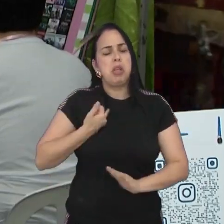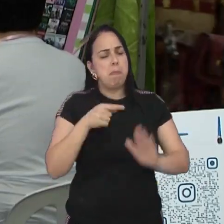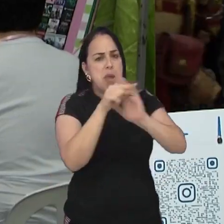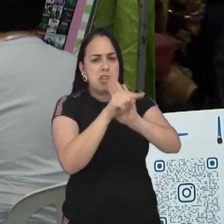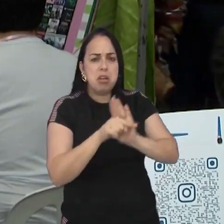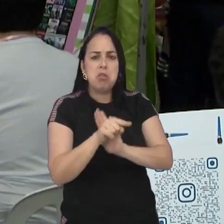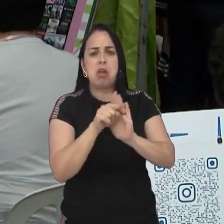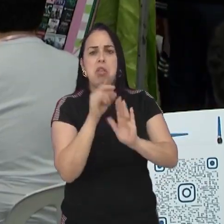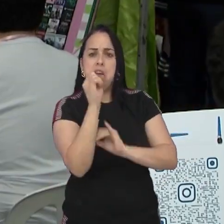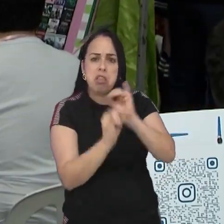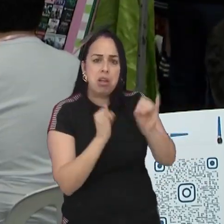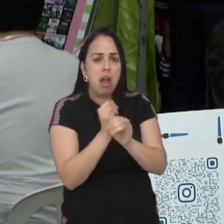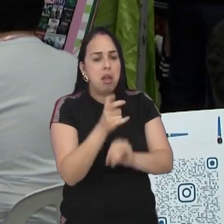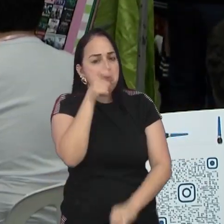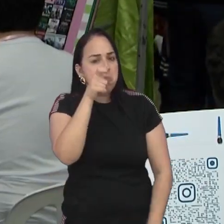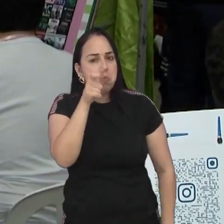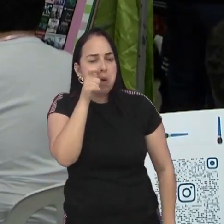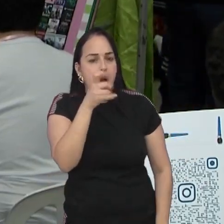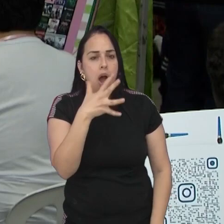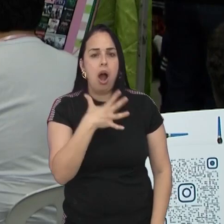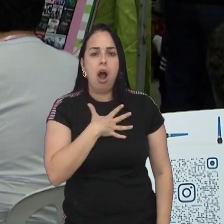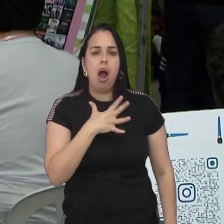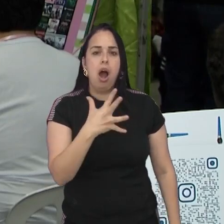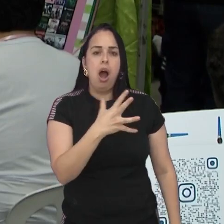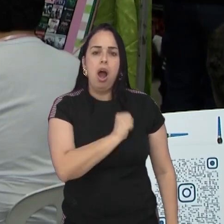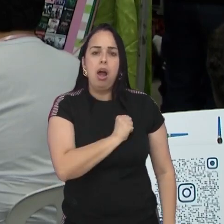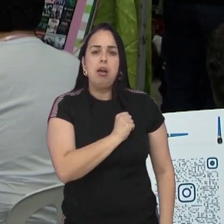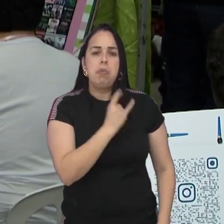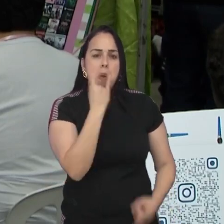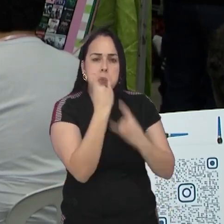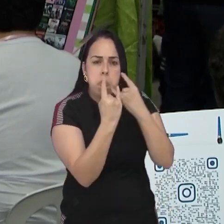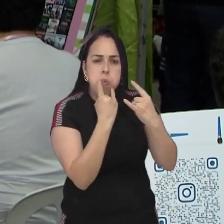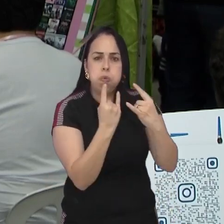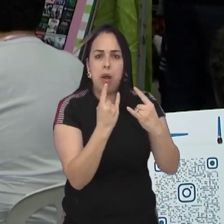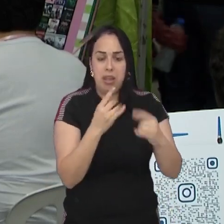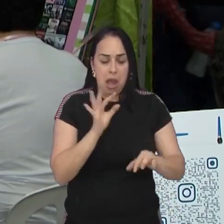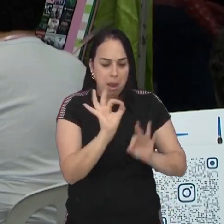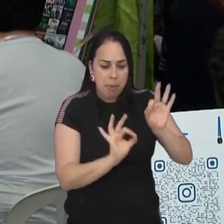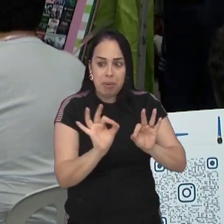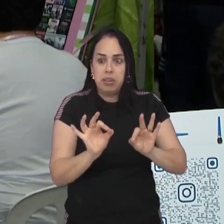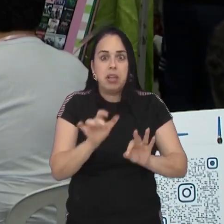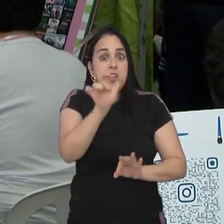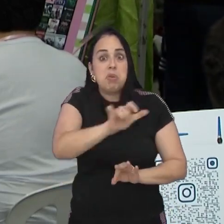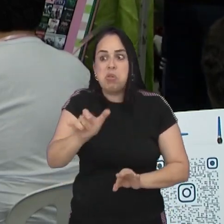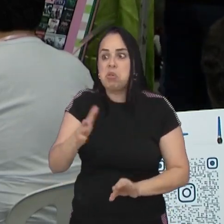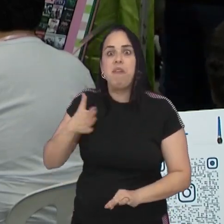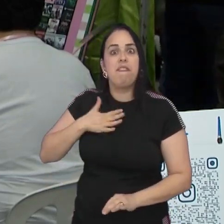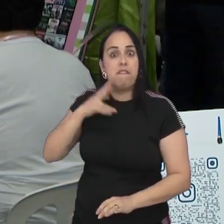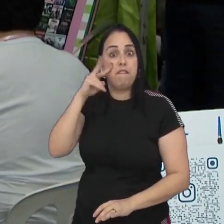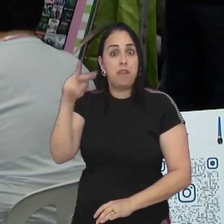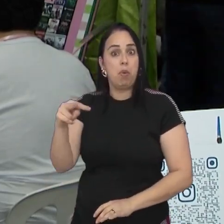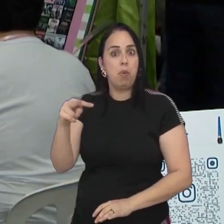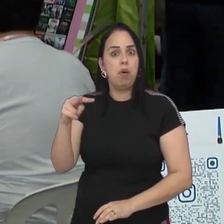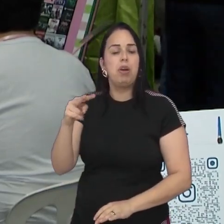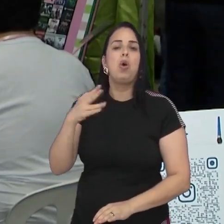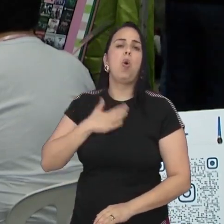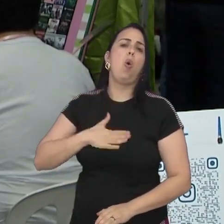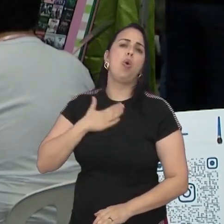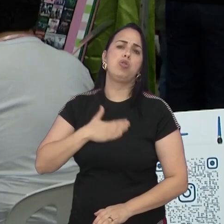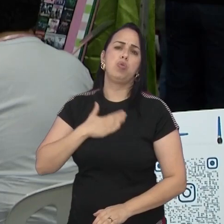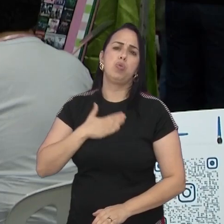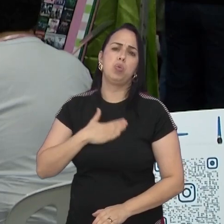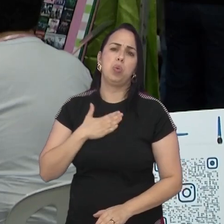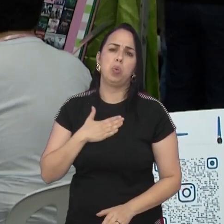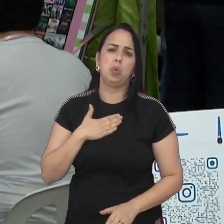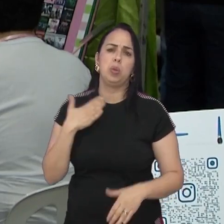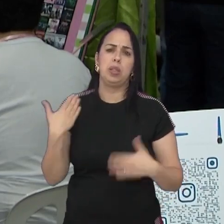vi vários vídeos, me apaixonei e fiz um para ela. Todo mundo amou o do beco diagonal do Harry